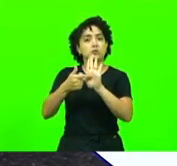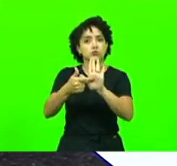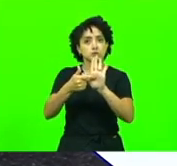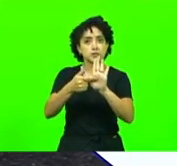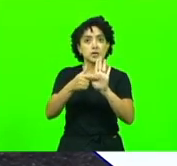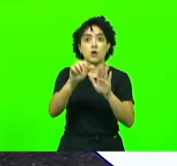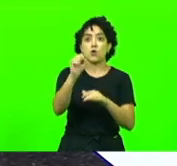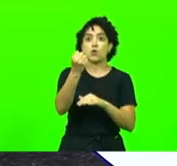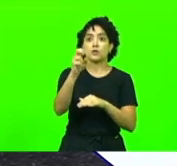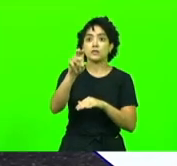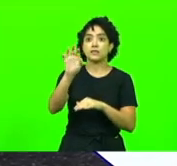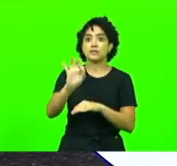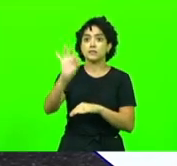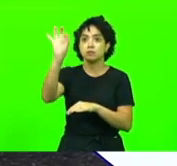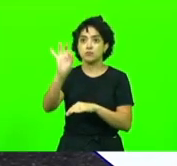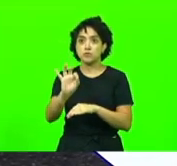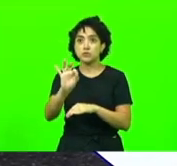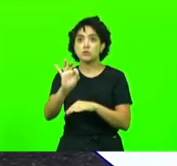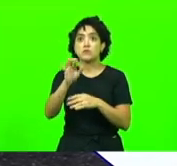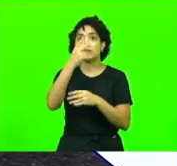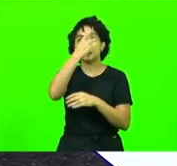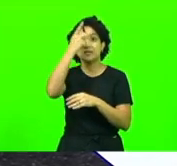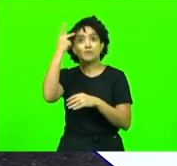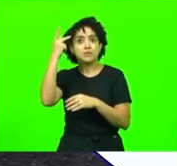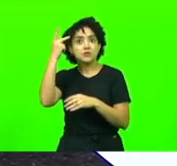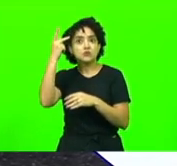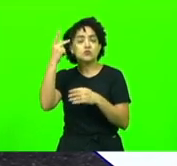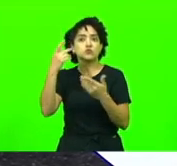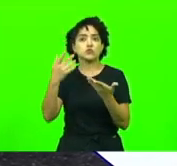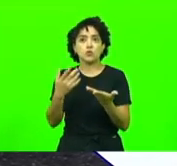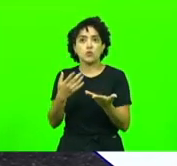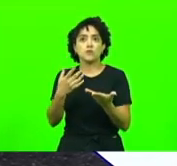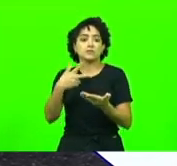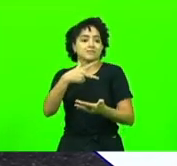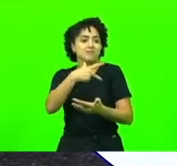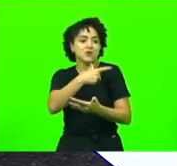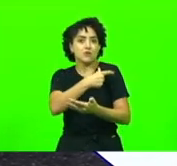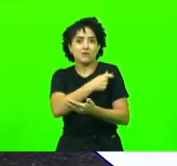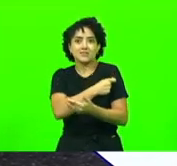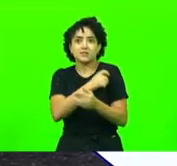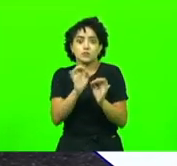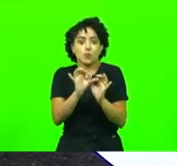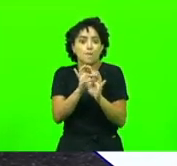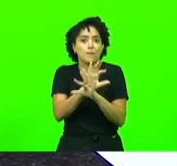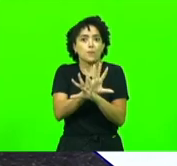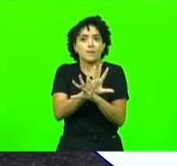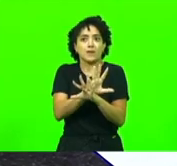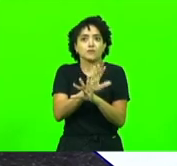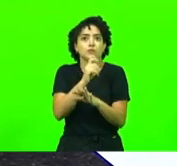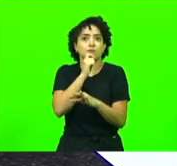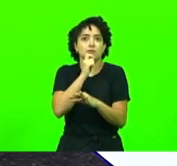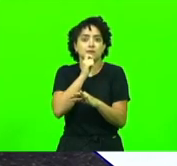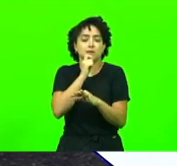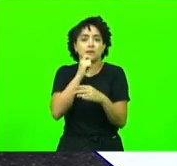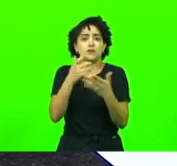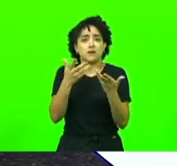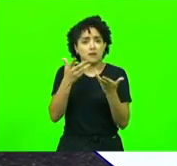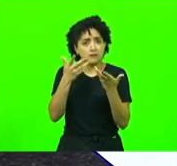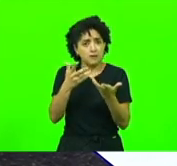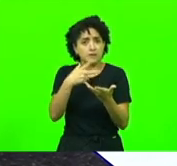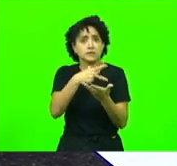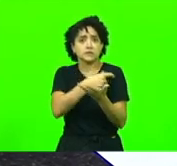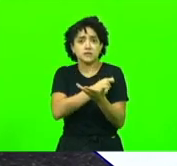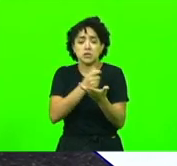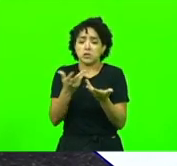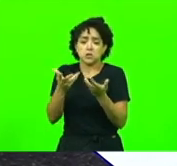nesses últimos tempos foram de pessoas que não estavam com ciclo de vacinação completo. A escolha está aí. Quem quer vacinar, vacina. Quem não quiser, não se